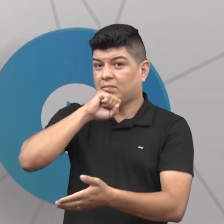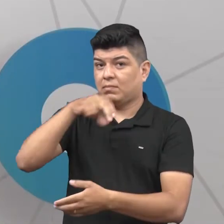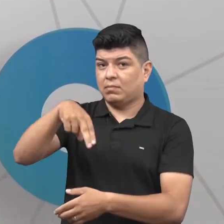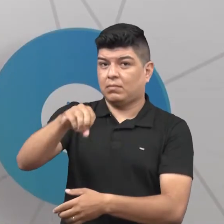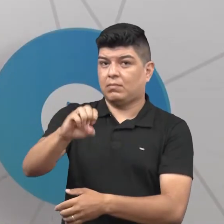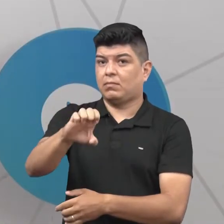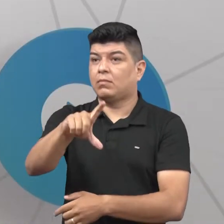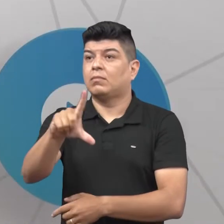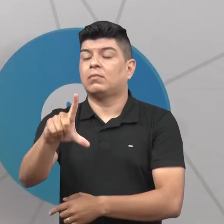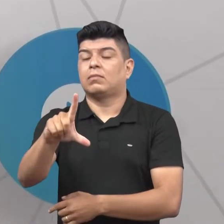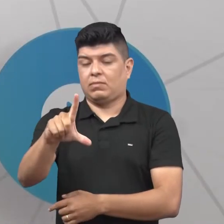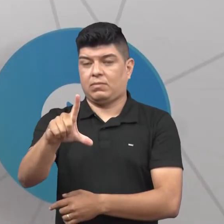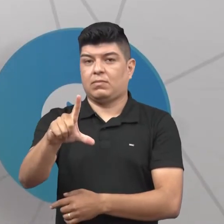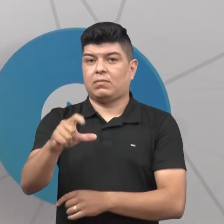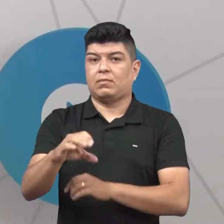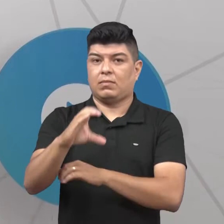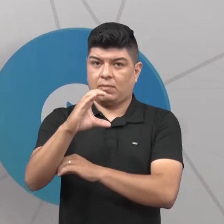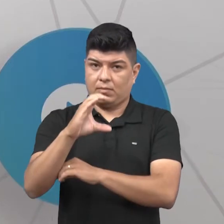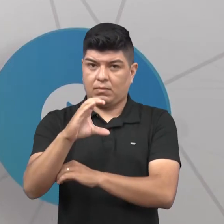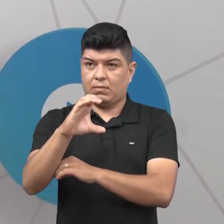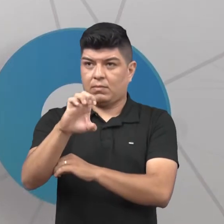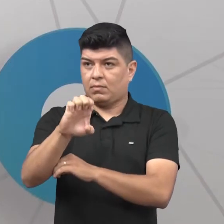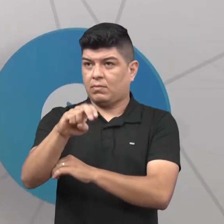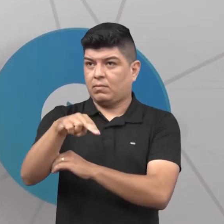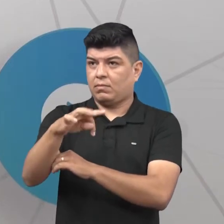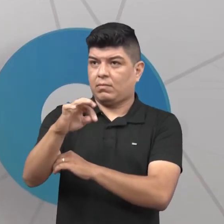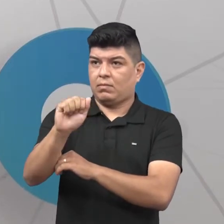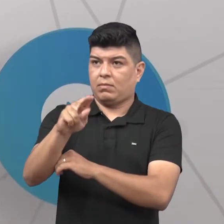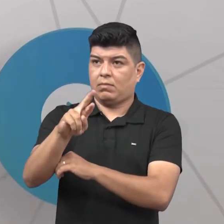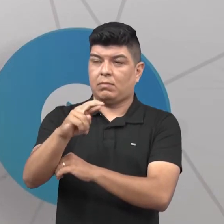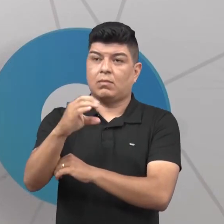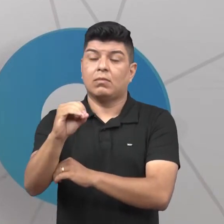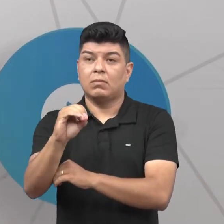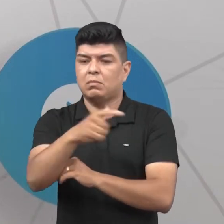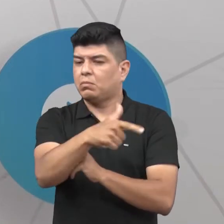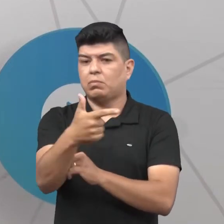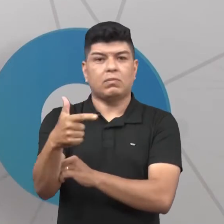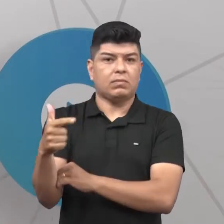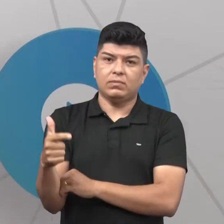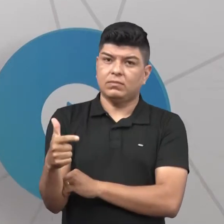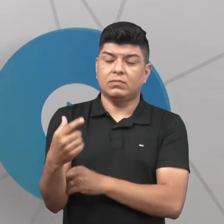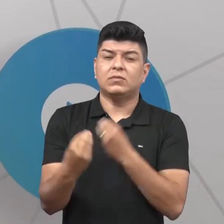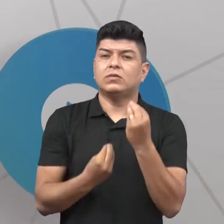Então, centauro não existe. Né? Como é que